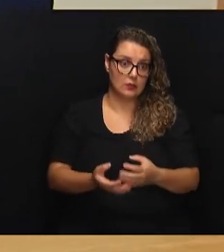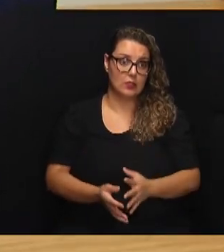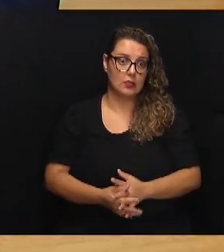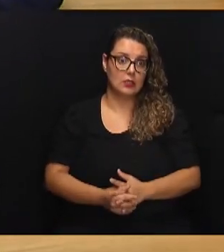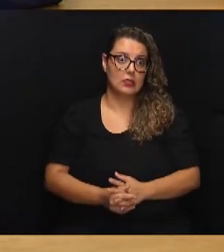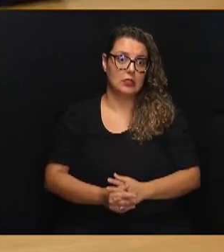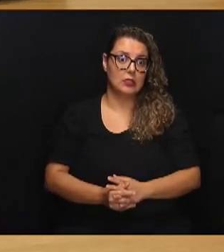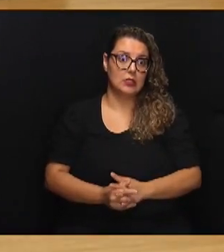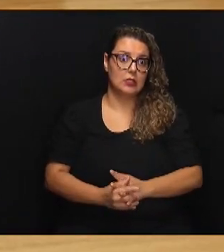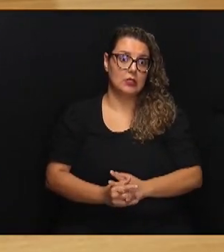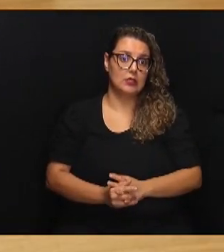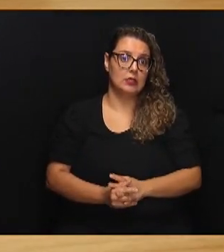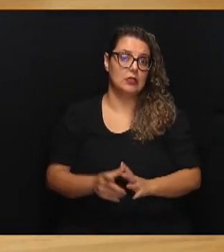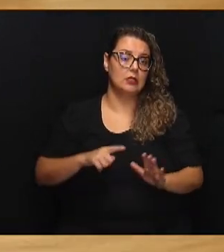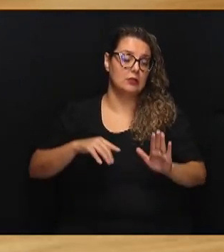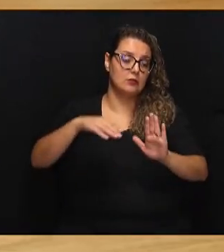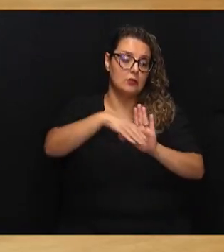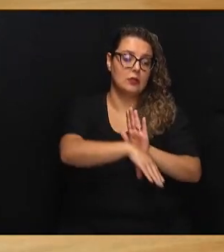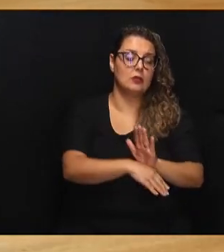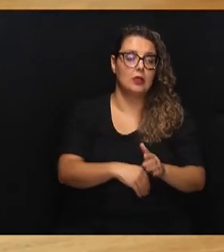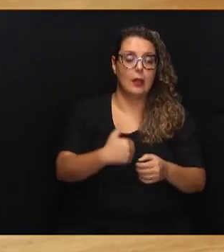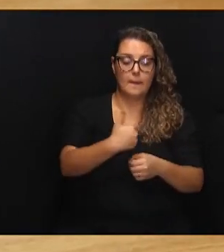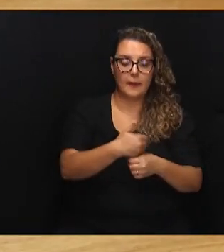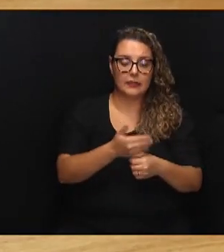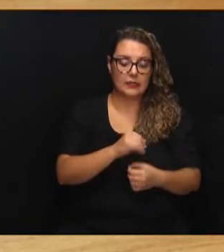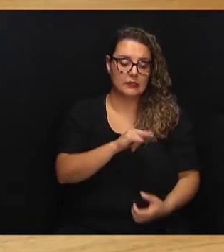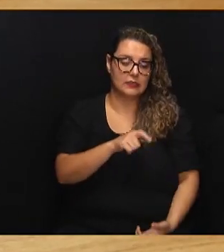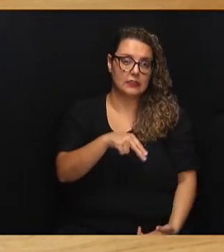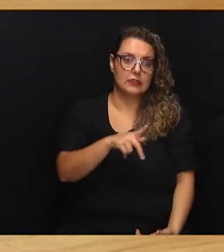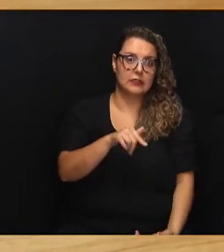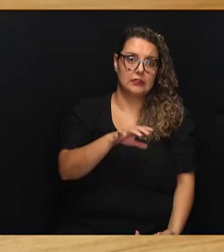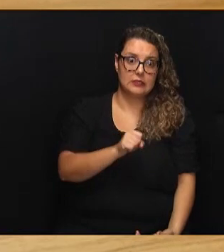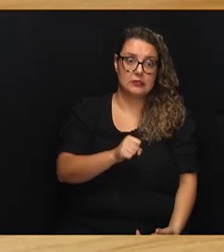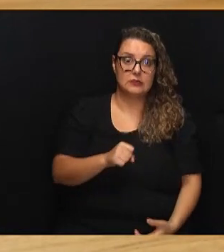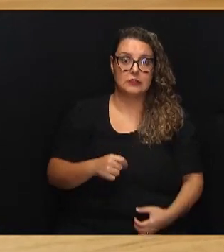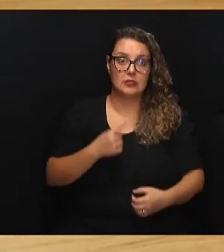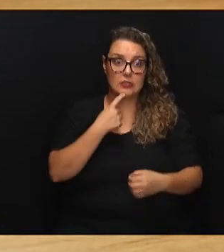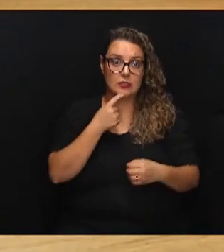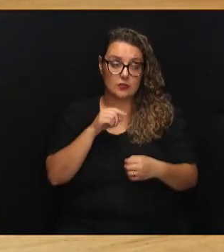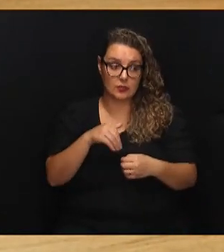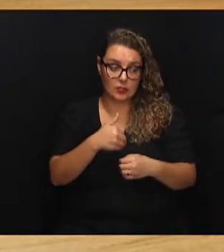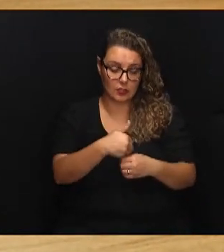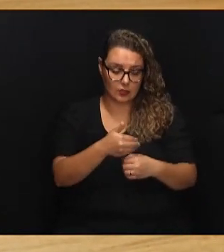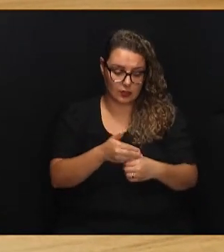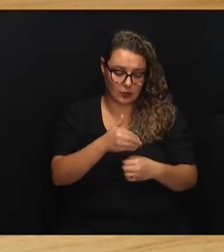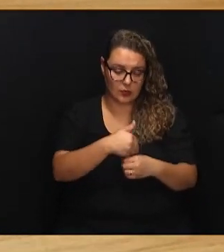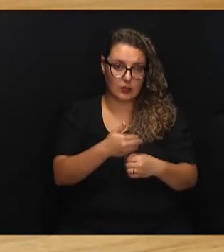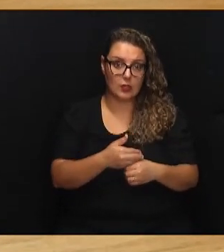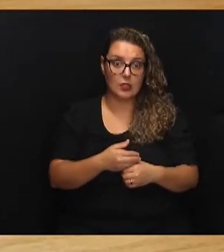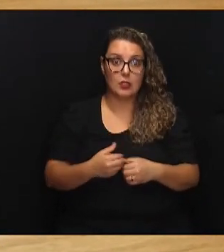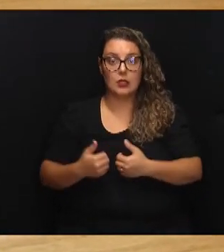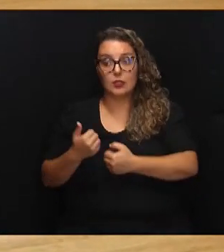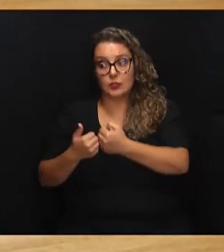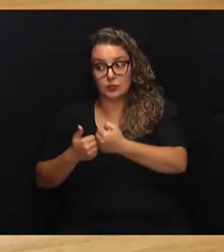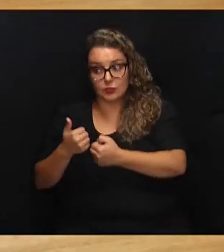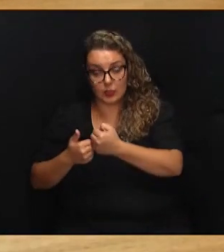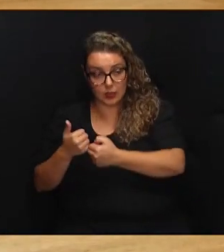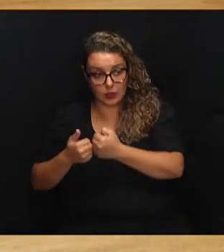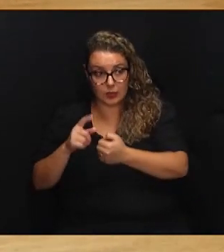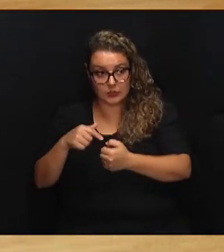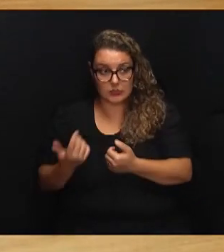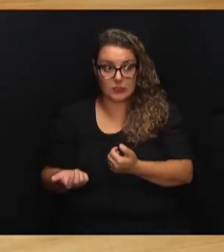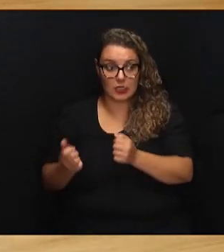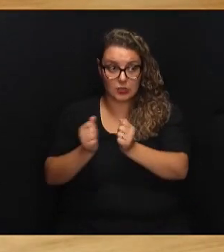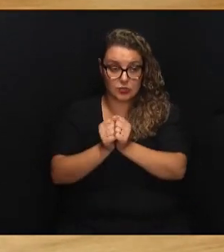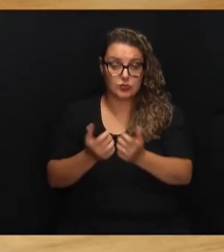queda no preço da batata inglesa, por exemplo, né? E também do tomate e do arroz, que são os acompanhamentos. É interessante